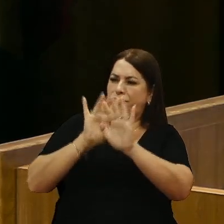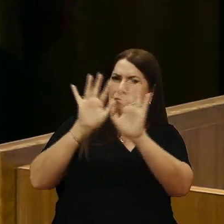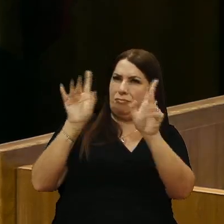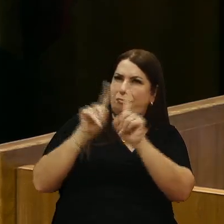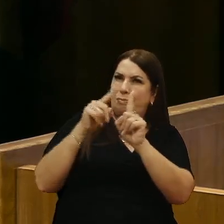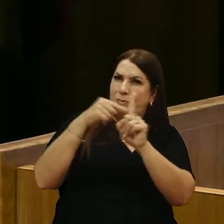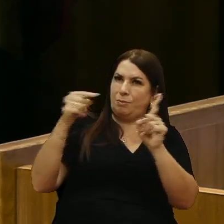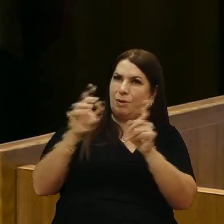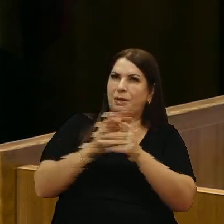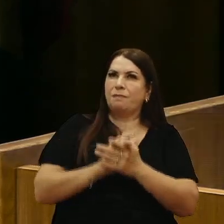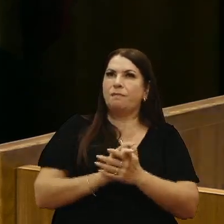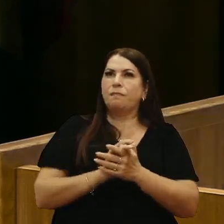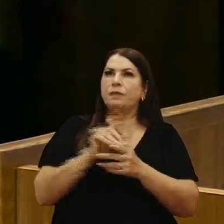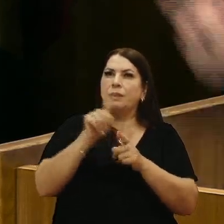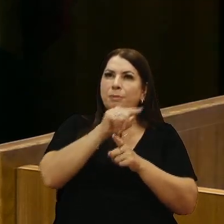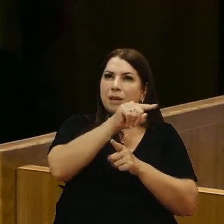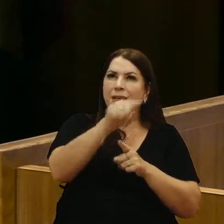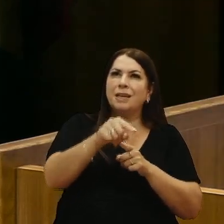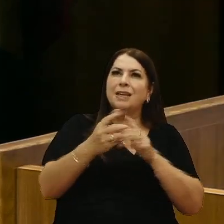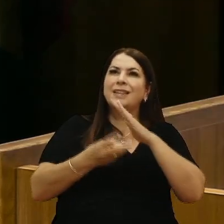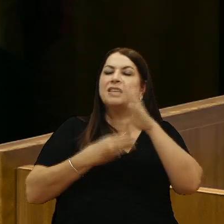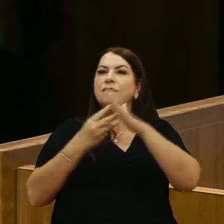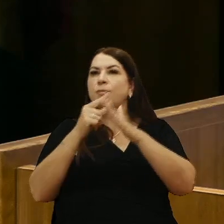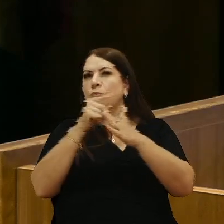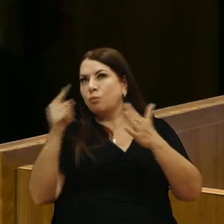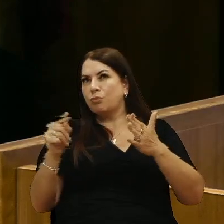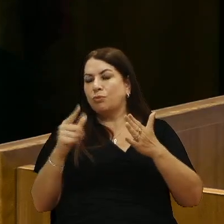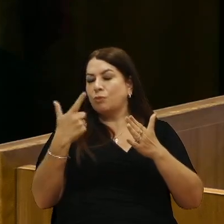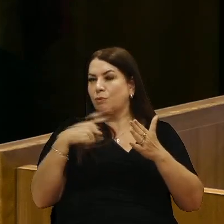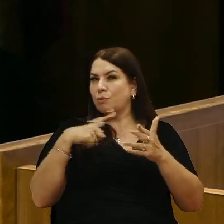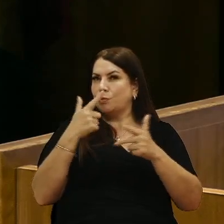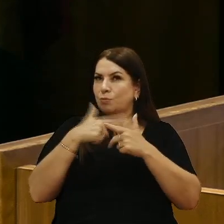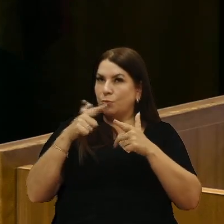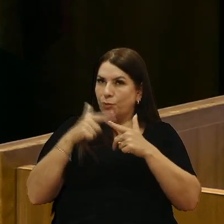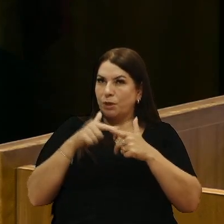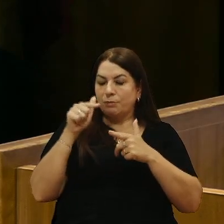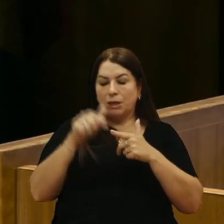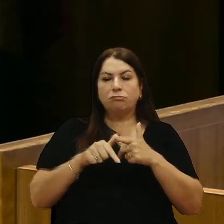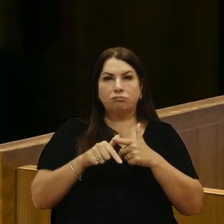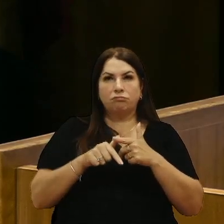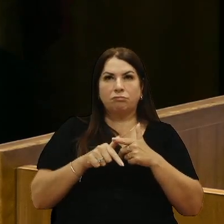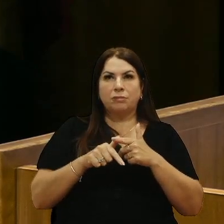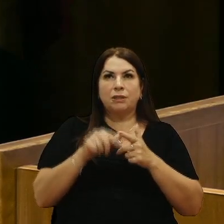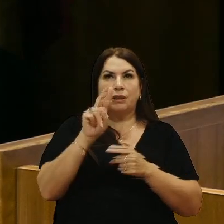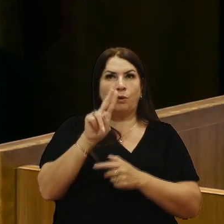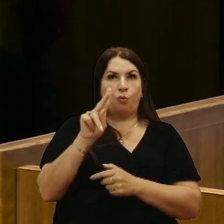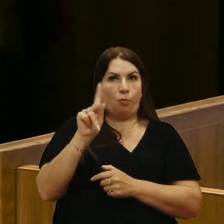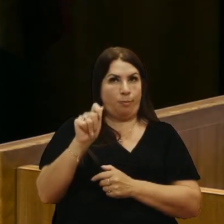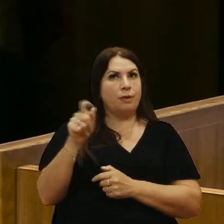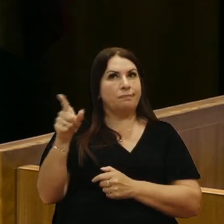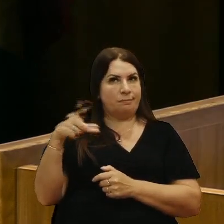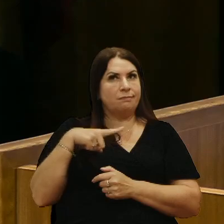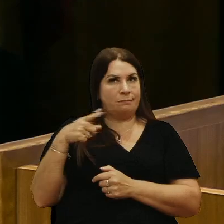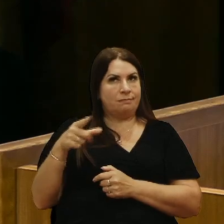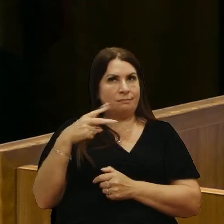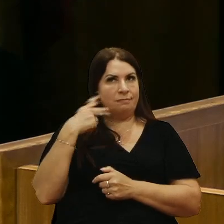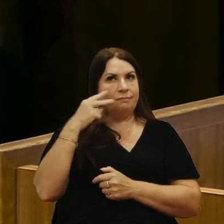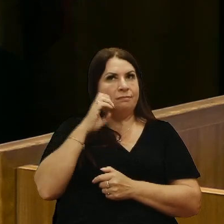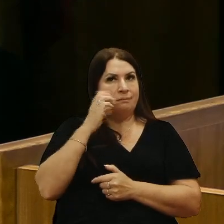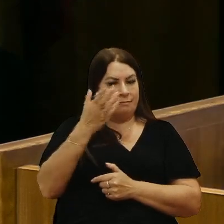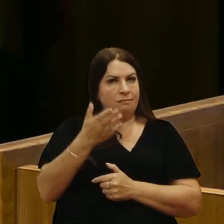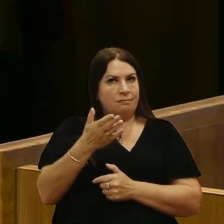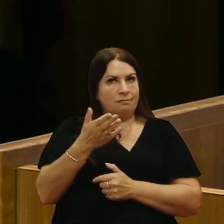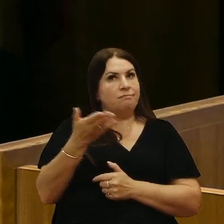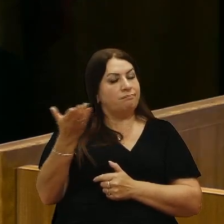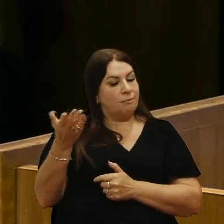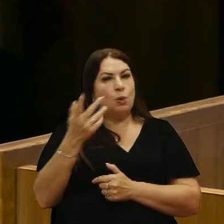quê? Porque uma empurra para outra, terceiriza para outra. Nós temos problema aqui na nossa questão das UPAs também, vereadora Estela, que não